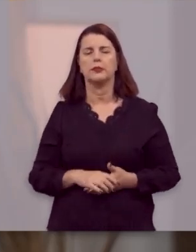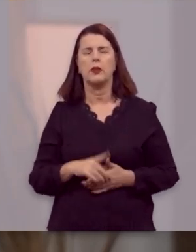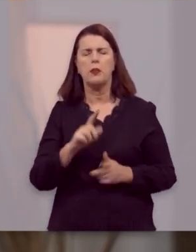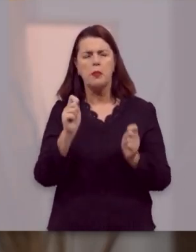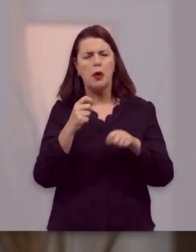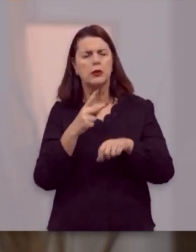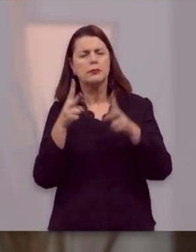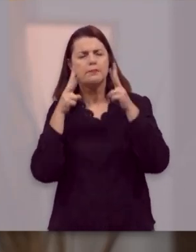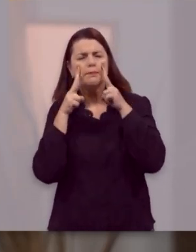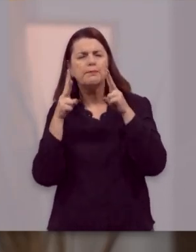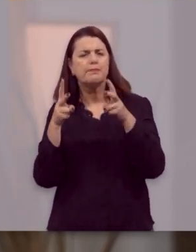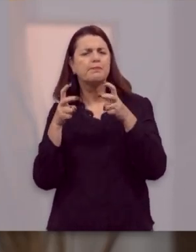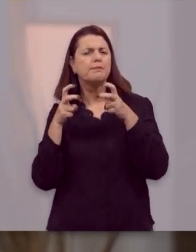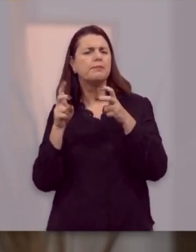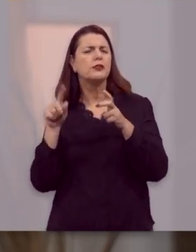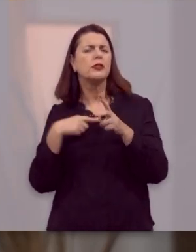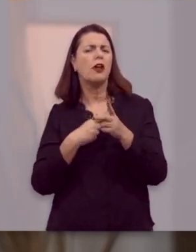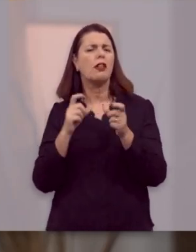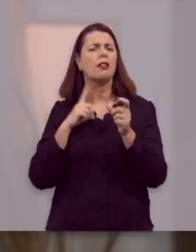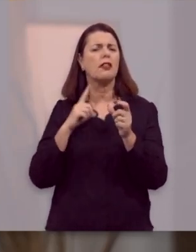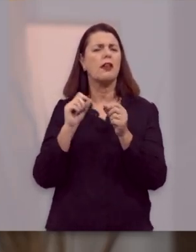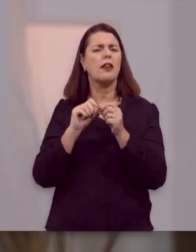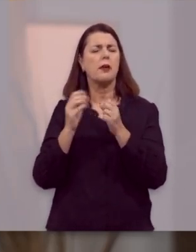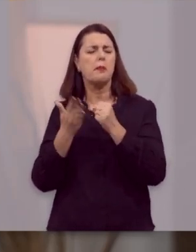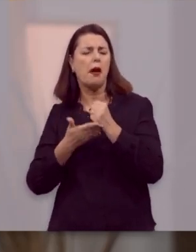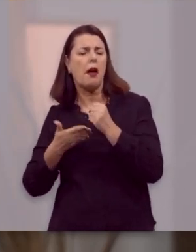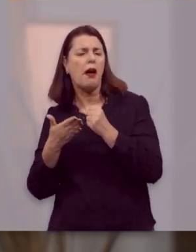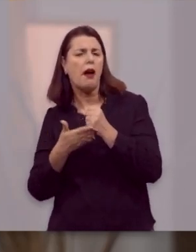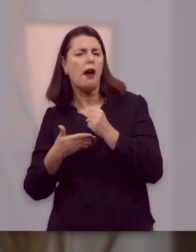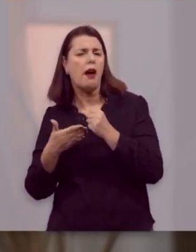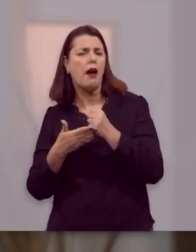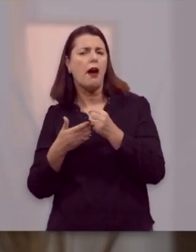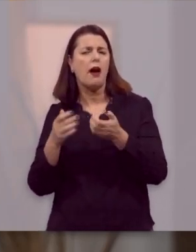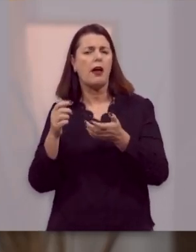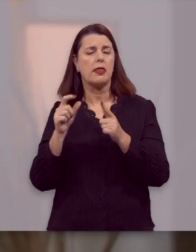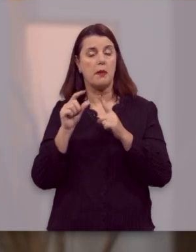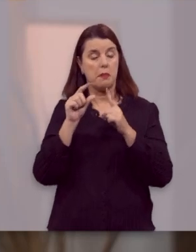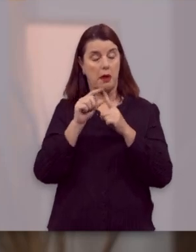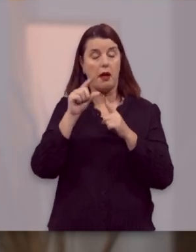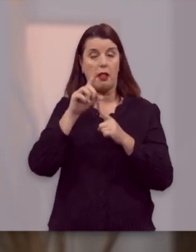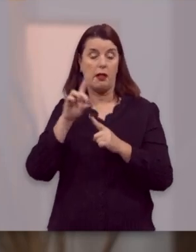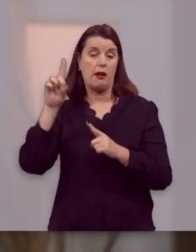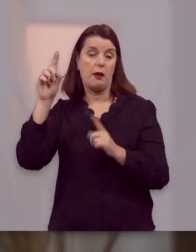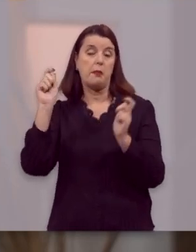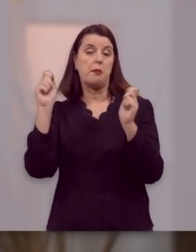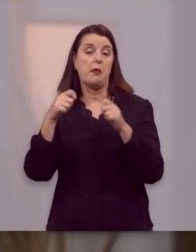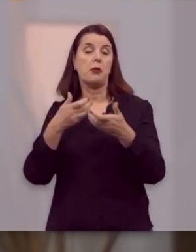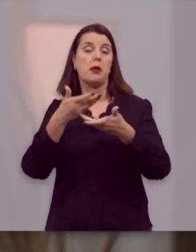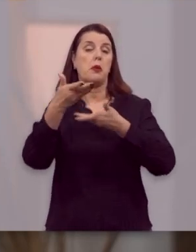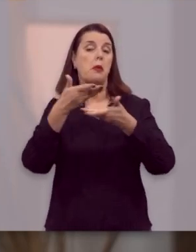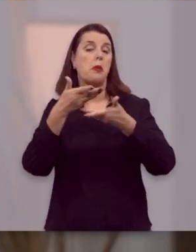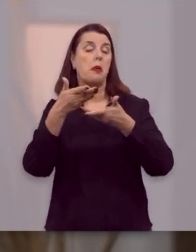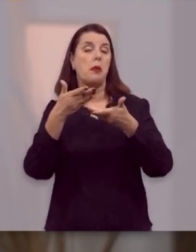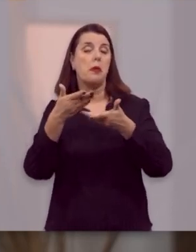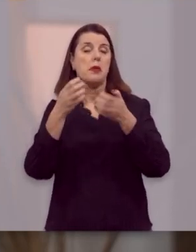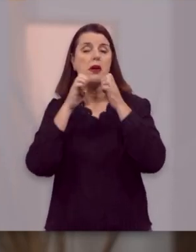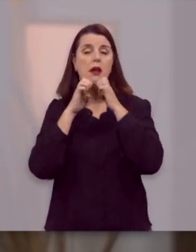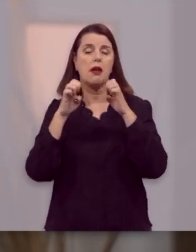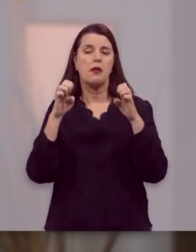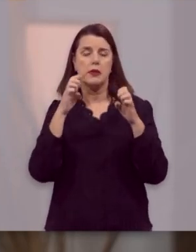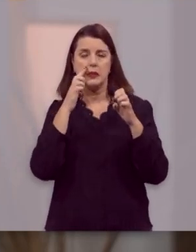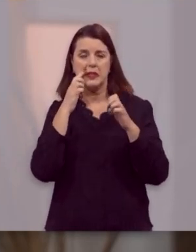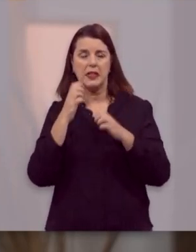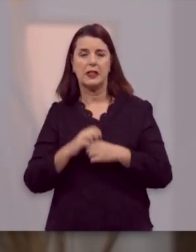vai poder perceber como nós temos nos fundamentado nas Escrituras para poder compartilhar o